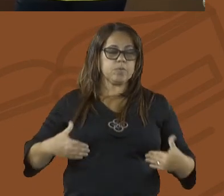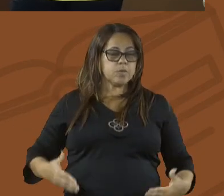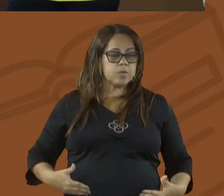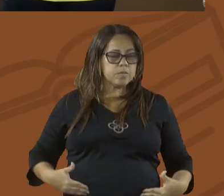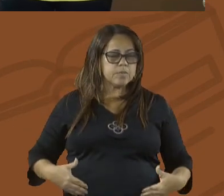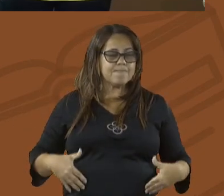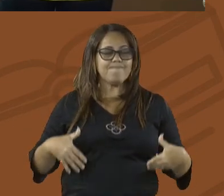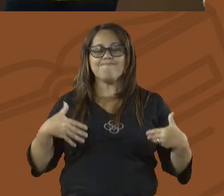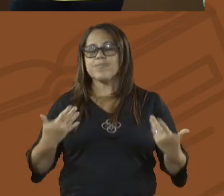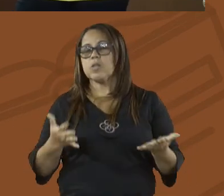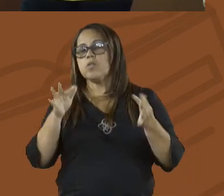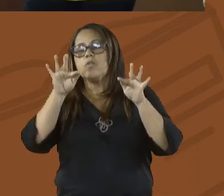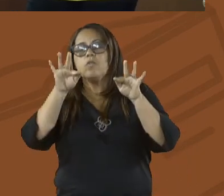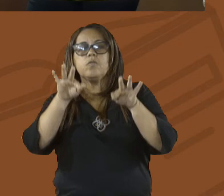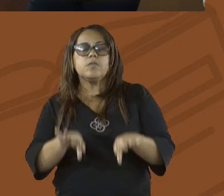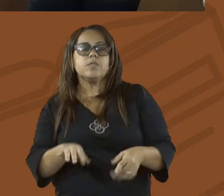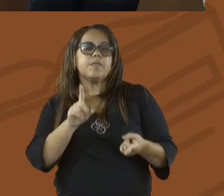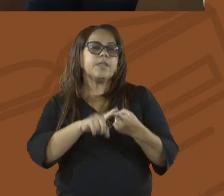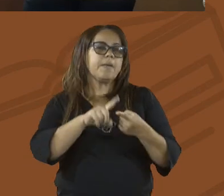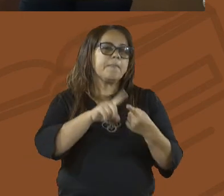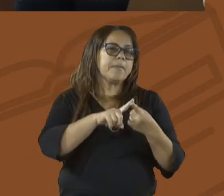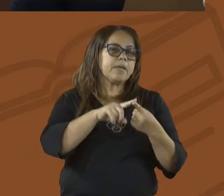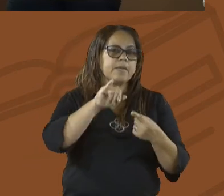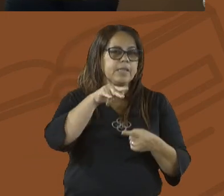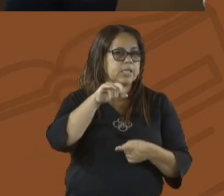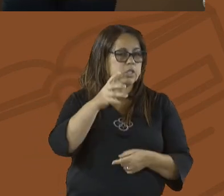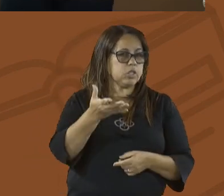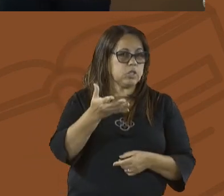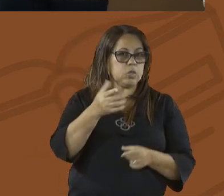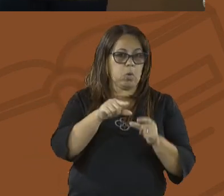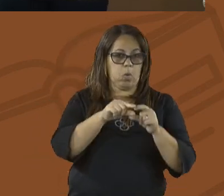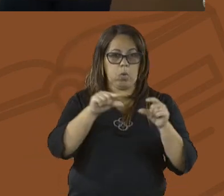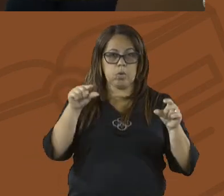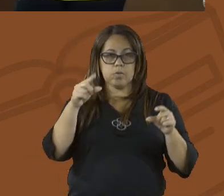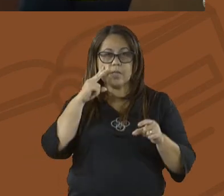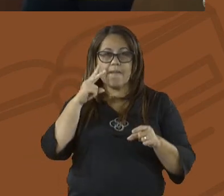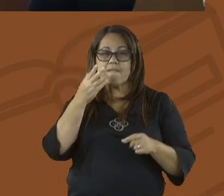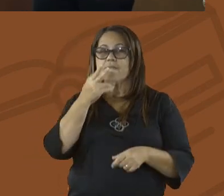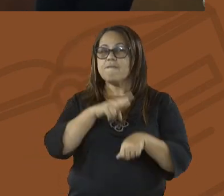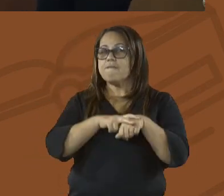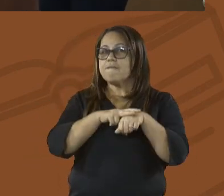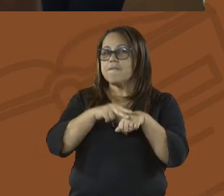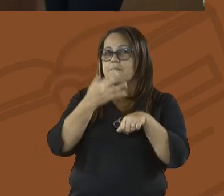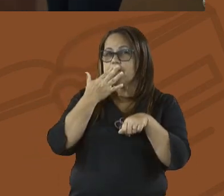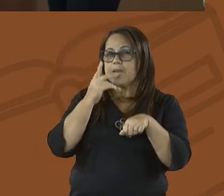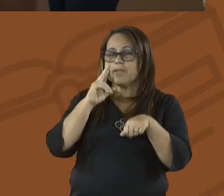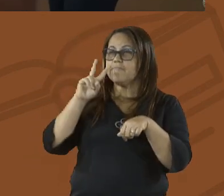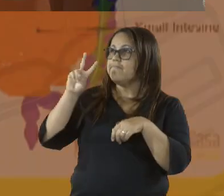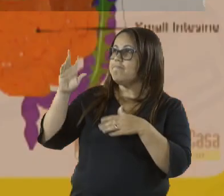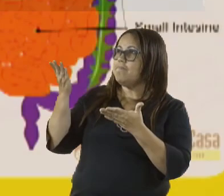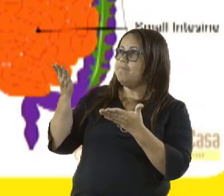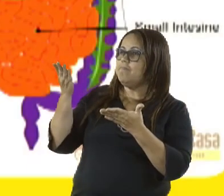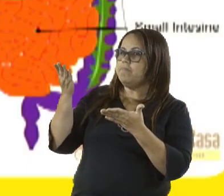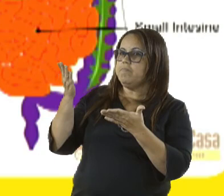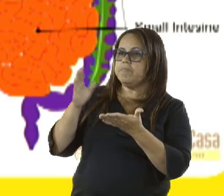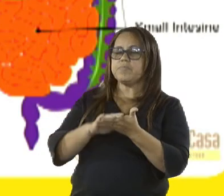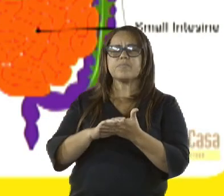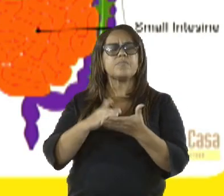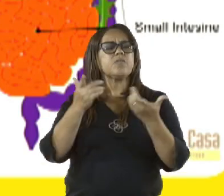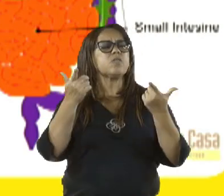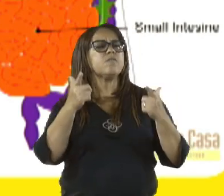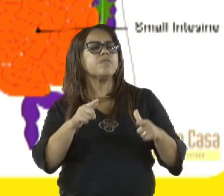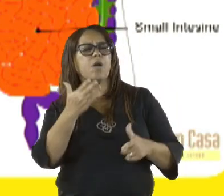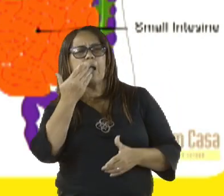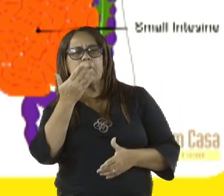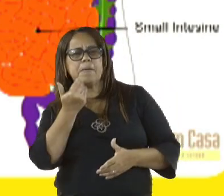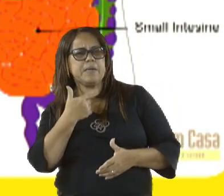E, por fim, o intestino grosso, que é essa parte, esse tubo aí em verde embaixo. Então, no intestino grosso é para onde vai o